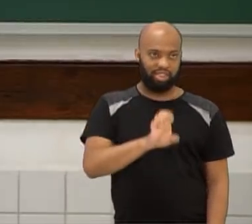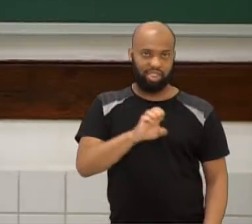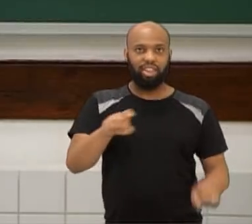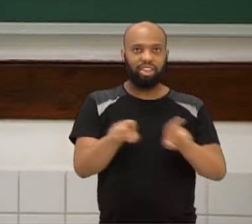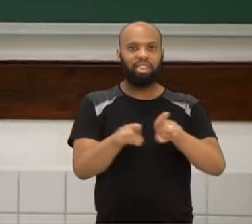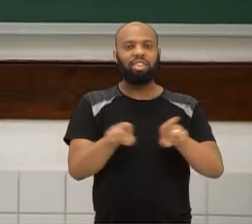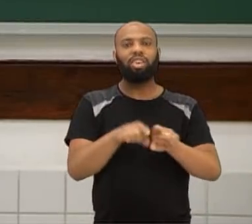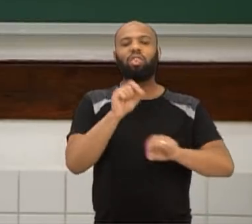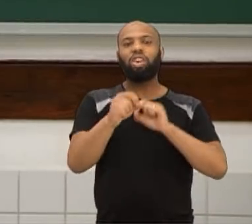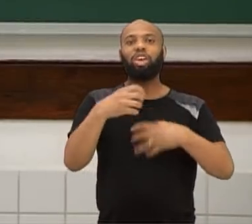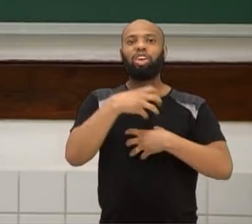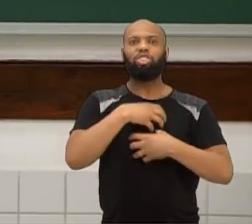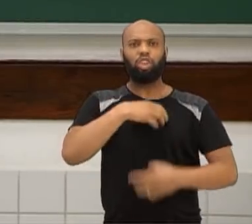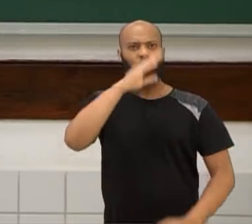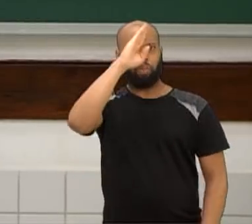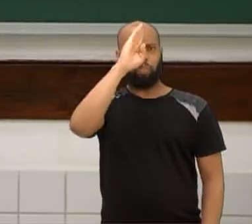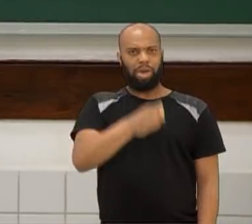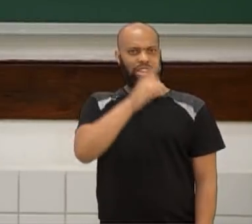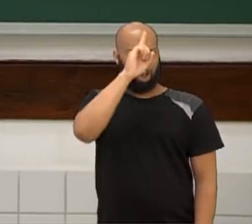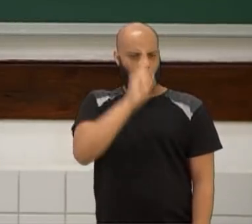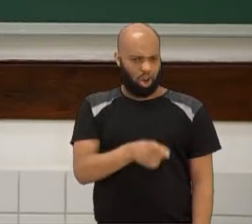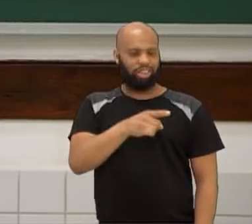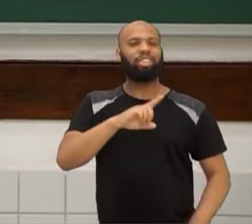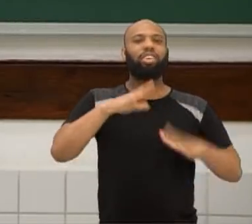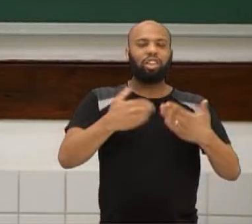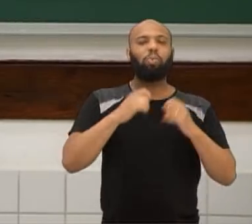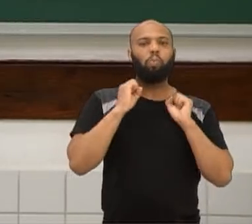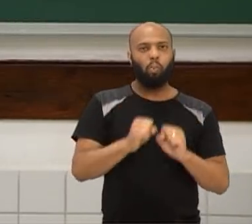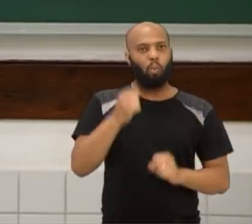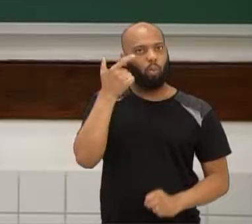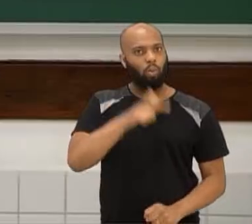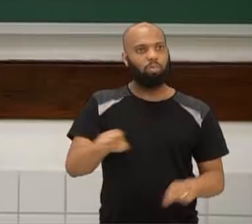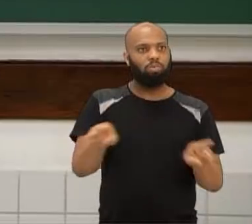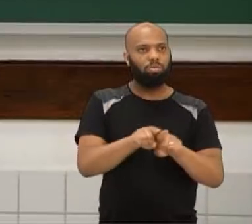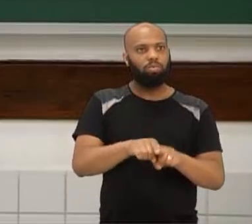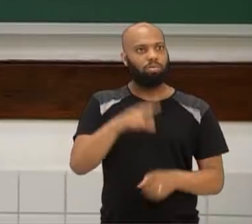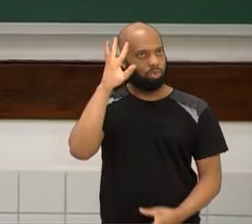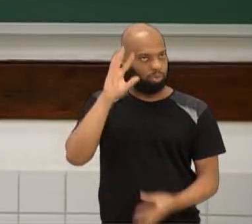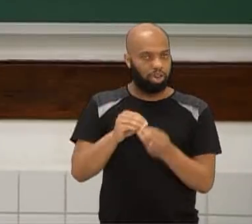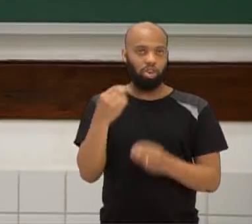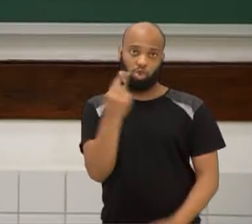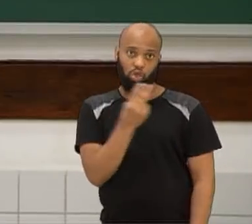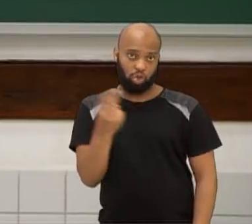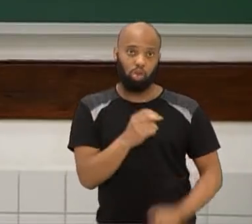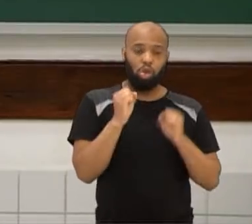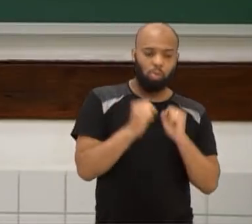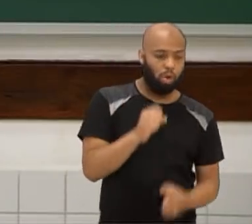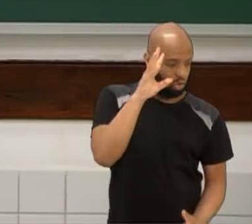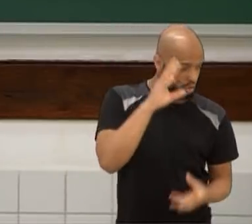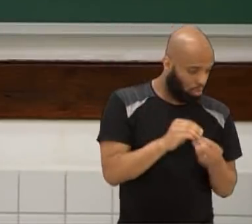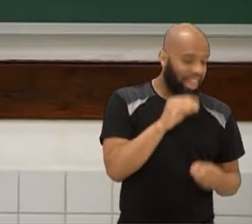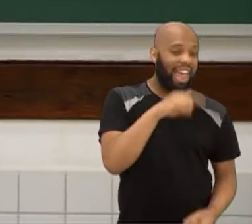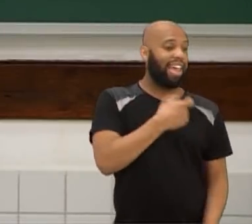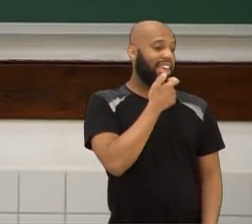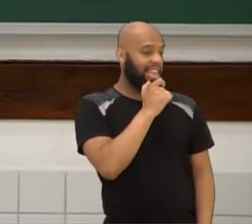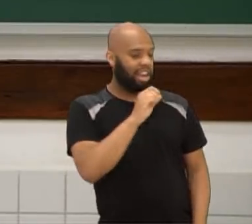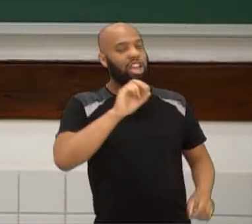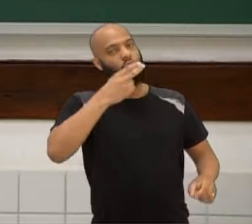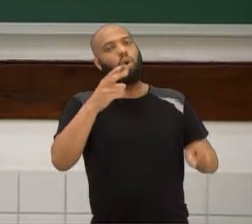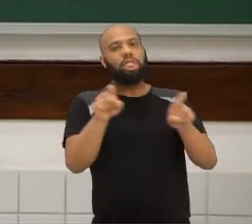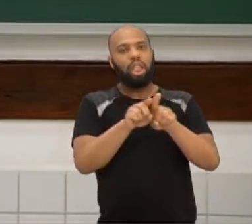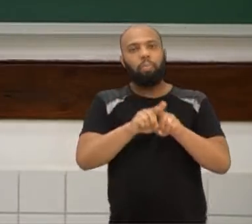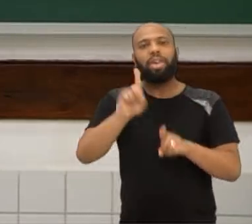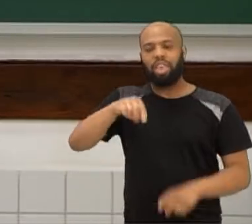no modo imperativo. Então, eu posso entender essas duas coisas, o dance, ou eu posso entender que